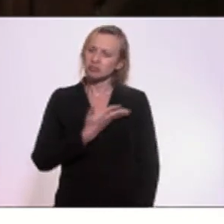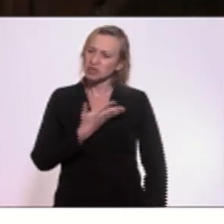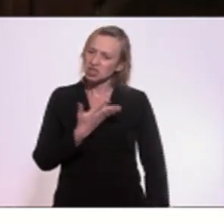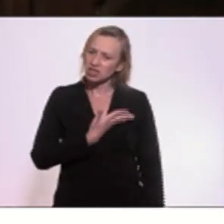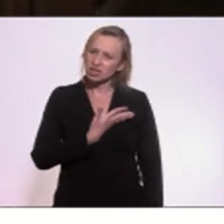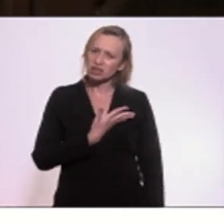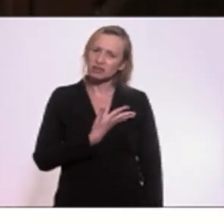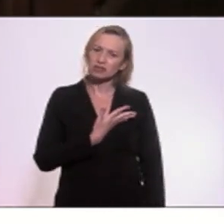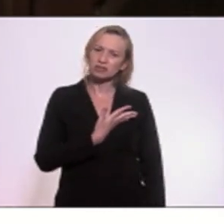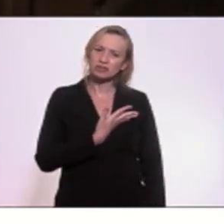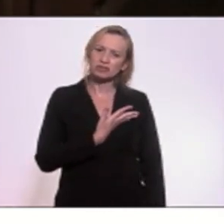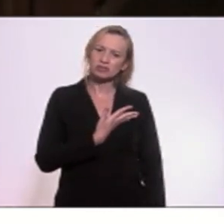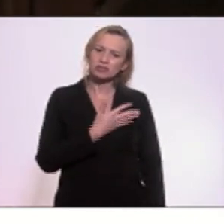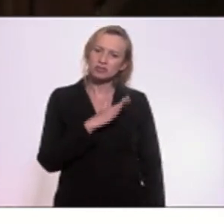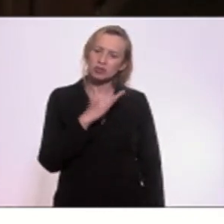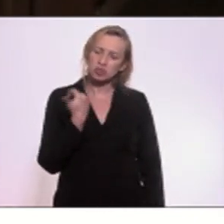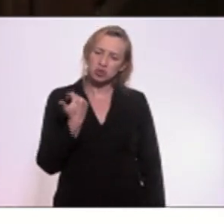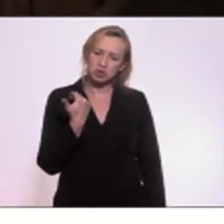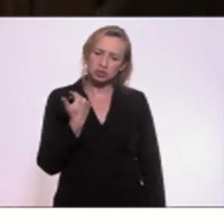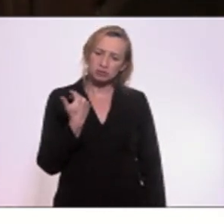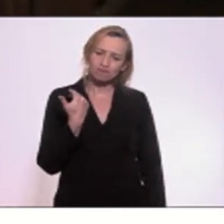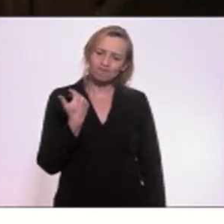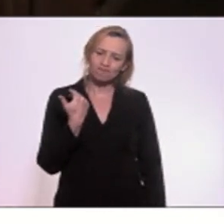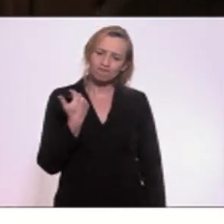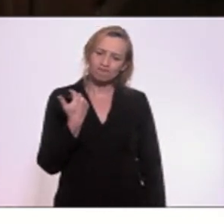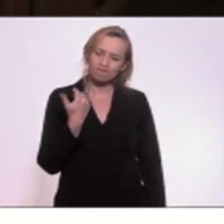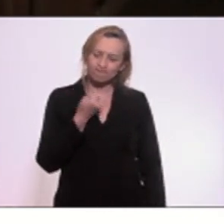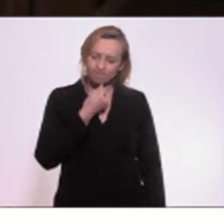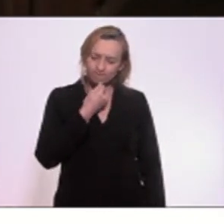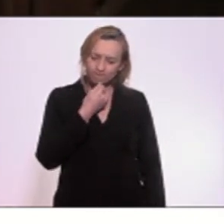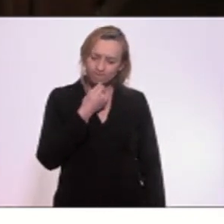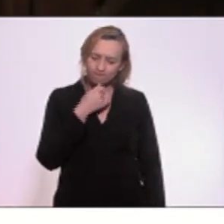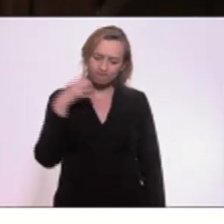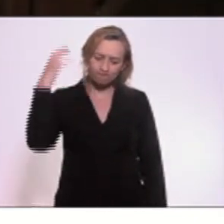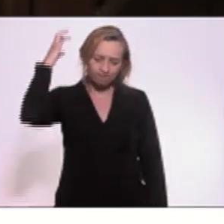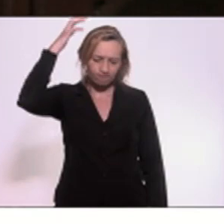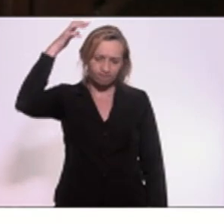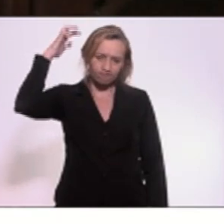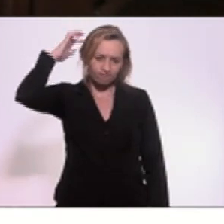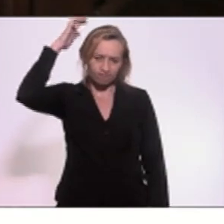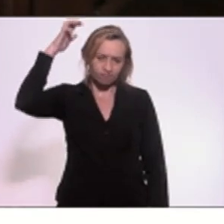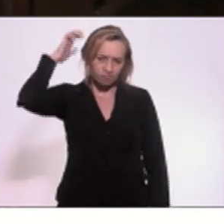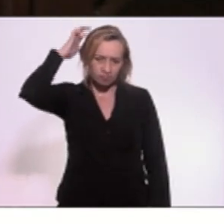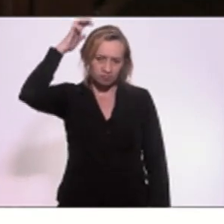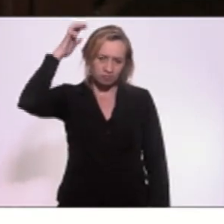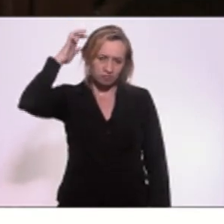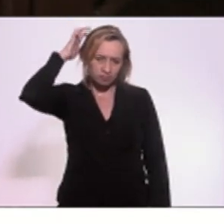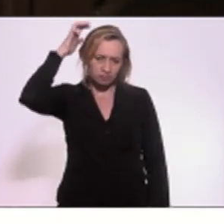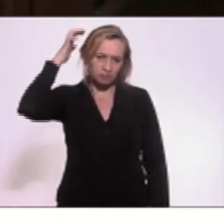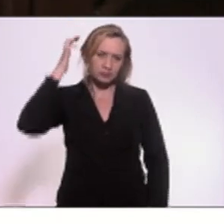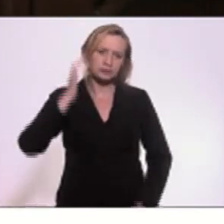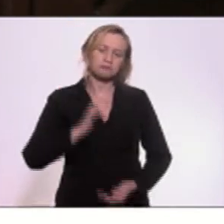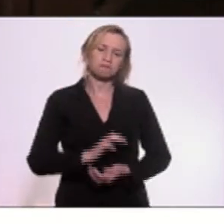do assassinato brutal da nossa companheira